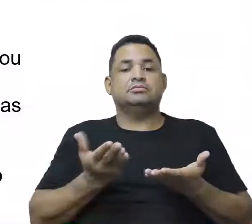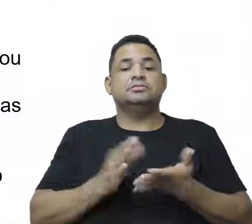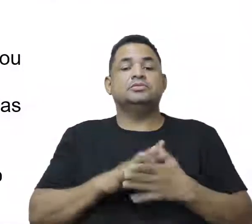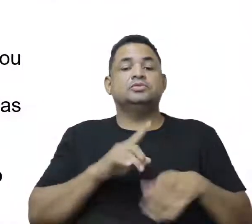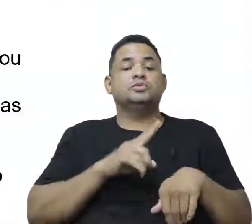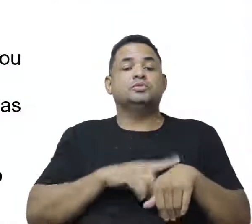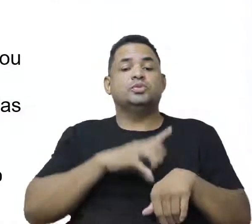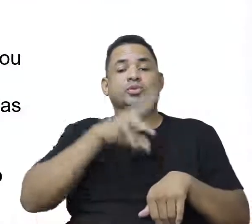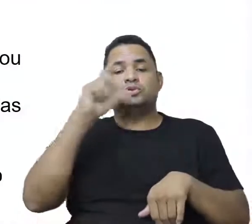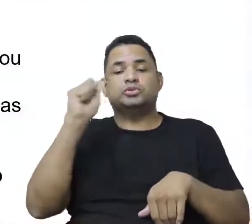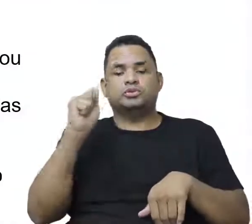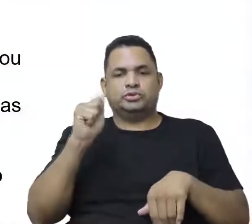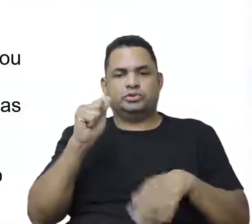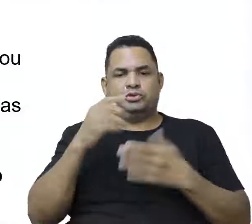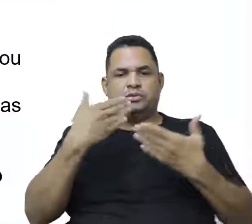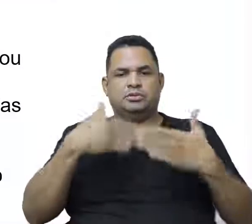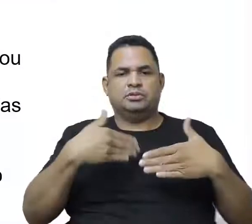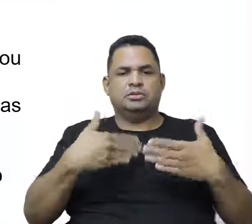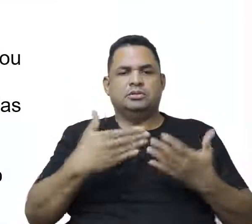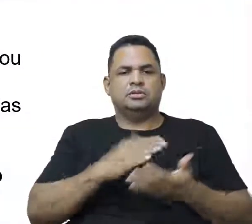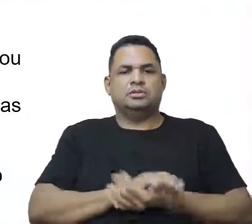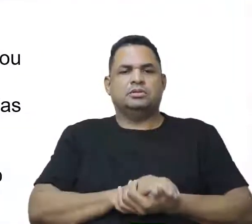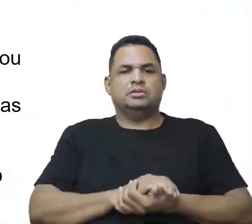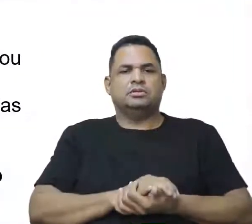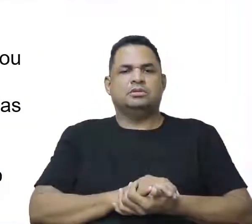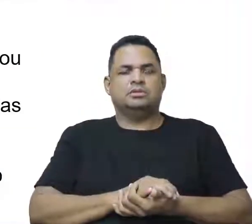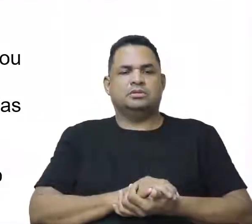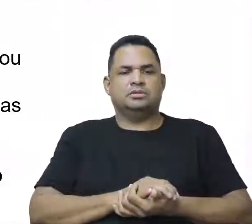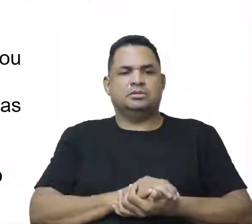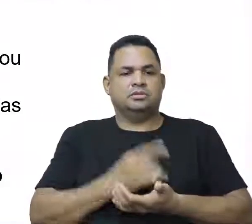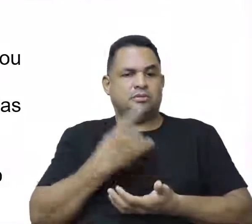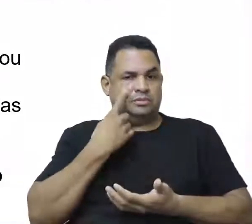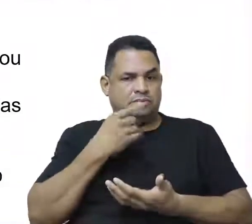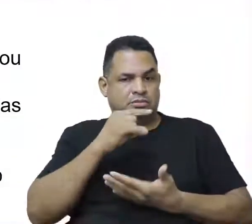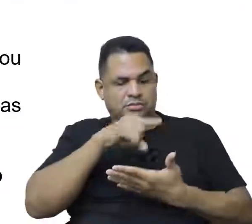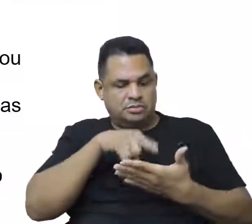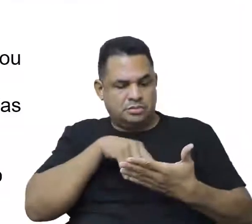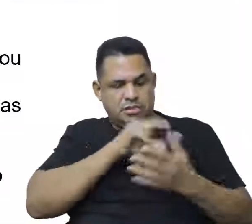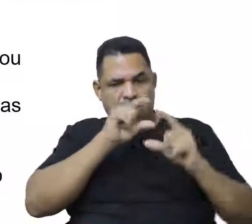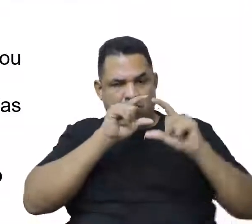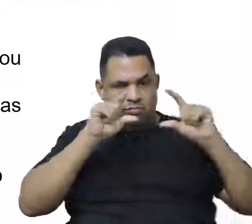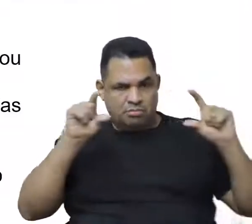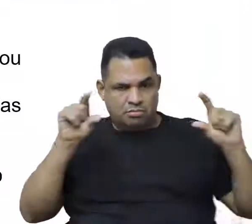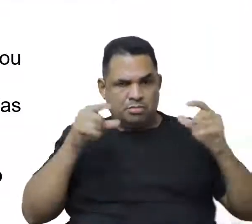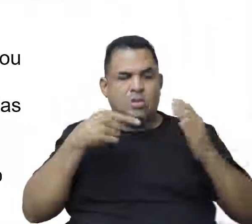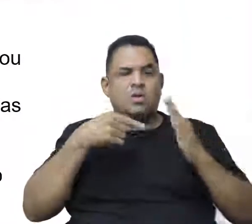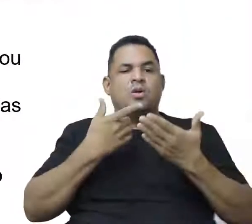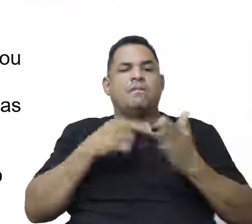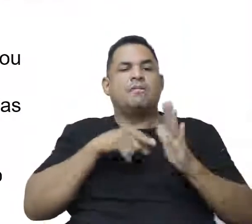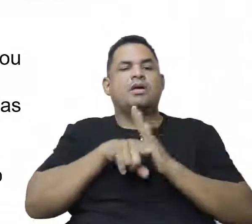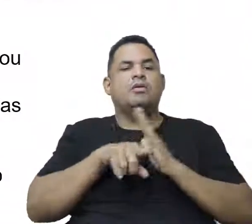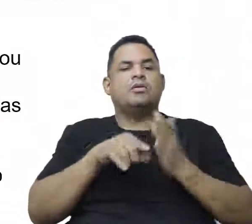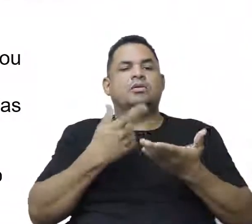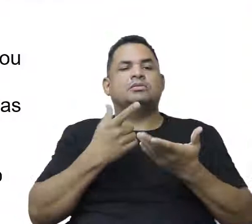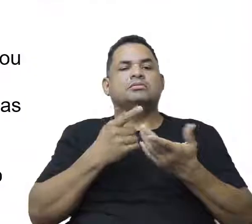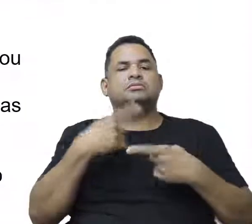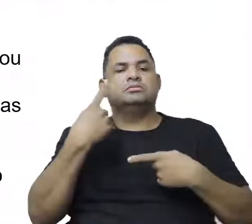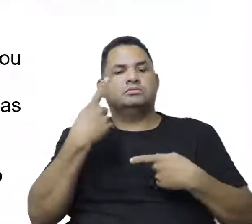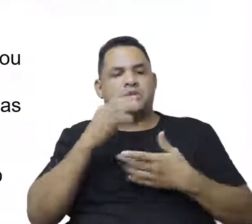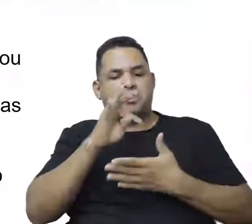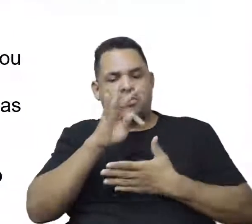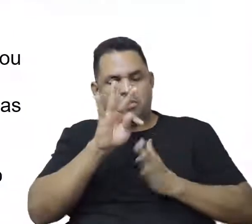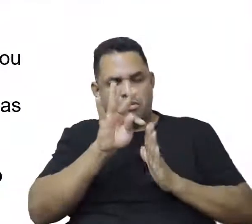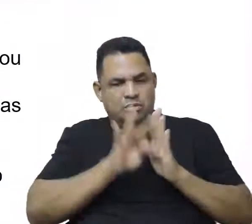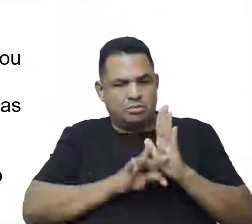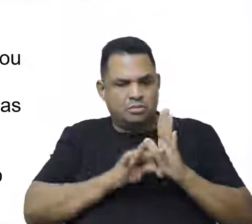Quando cheguei na prova, o que eu tenho que fazer? Observar e ler o enunciado, o comando da questão, depois observar o texto